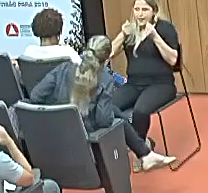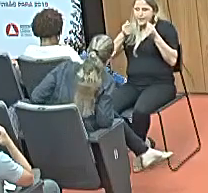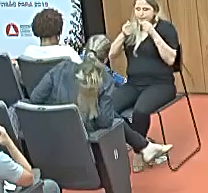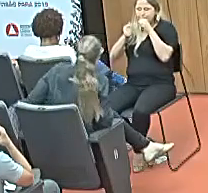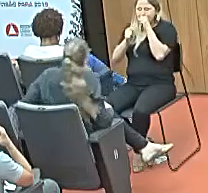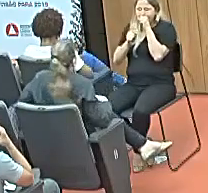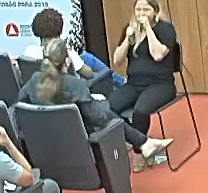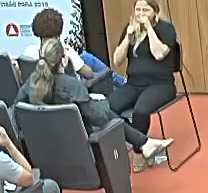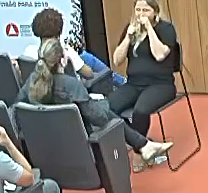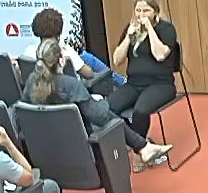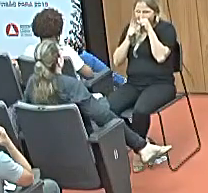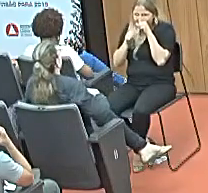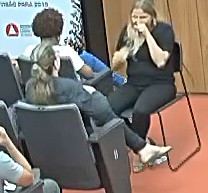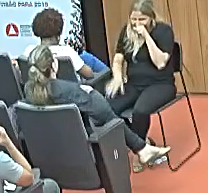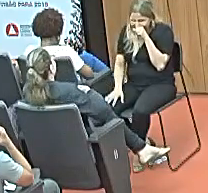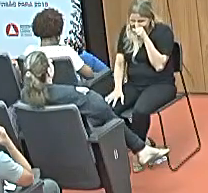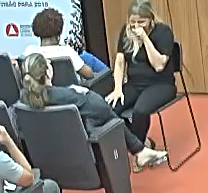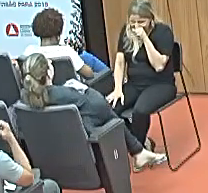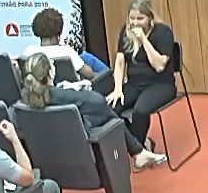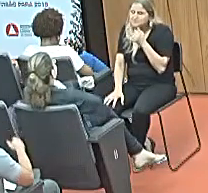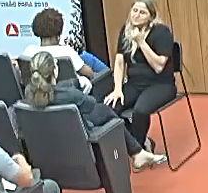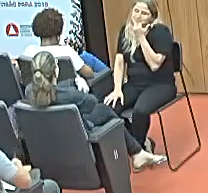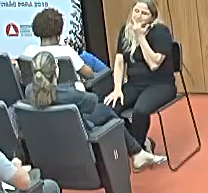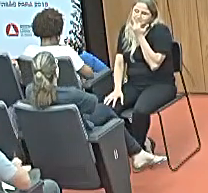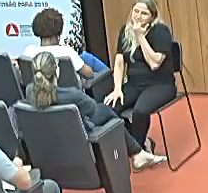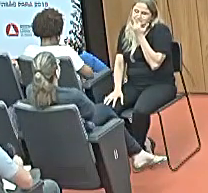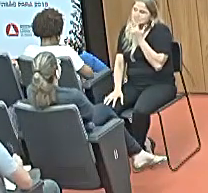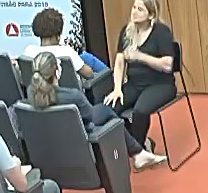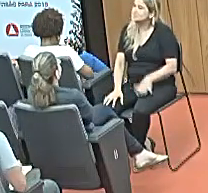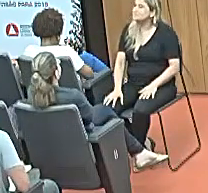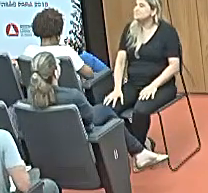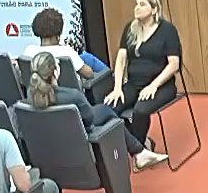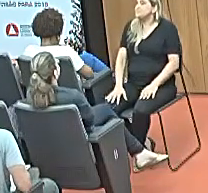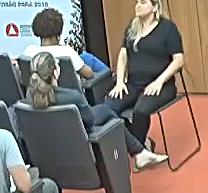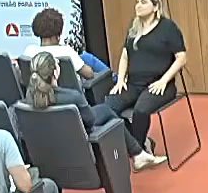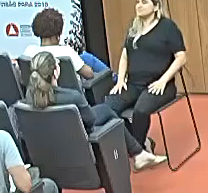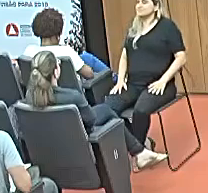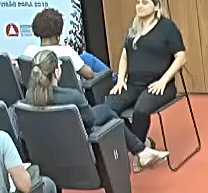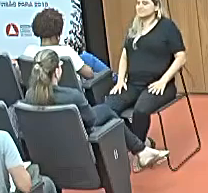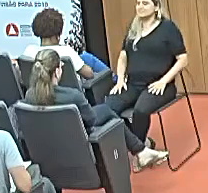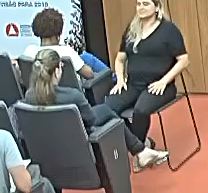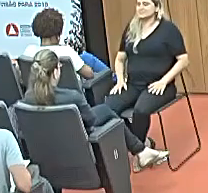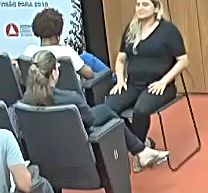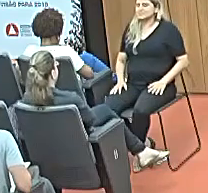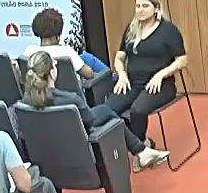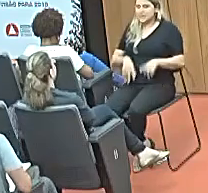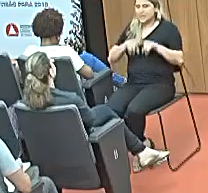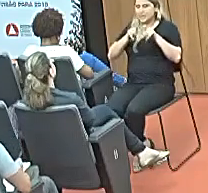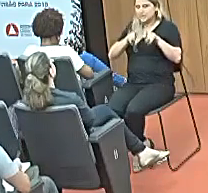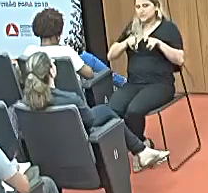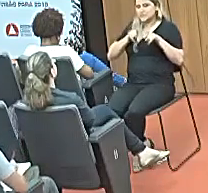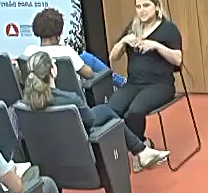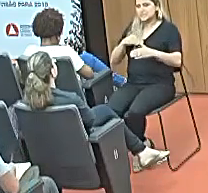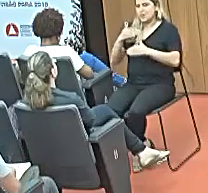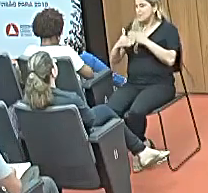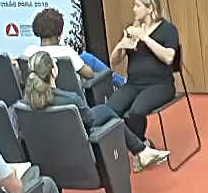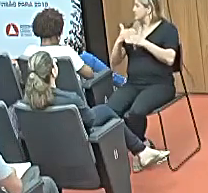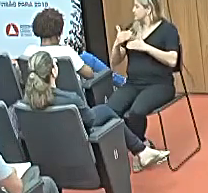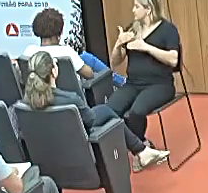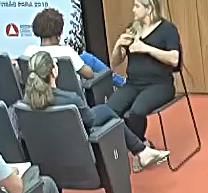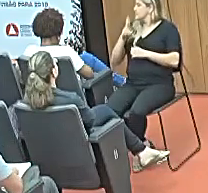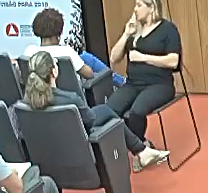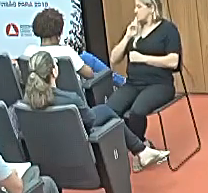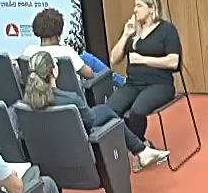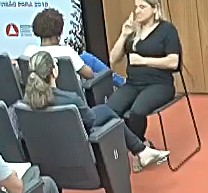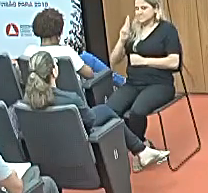fundiária comercialização da produção da agricultura familiar e sucessão rural como resultado das discussões